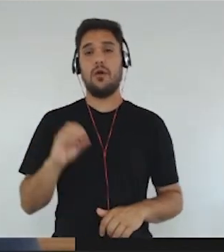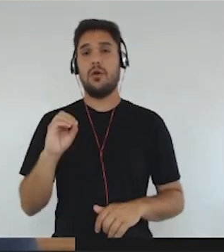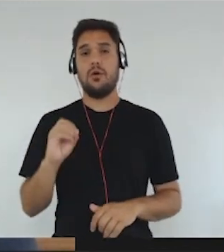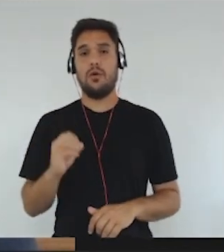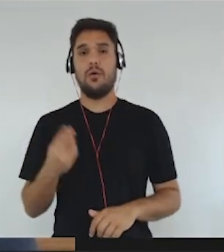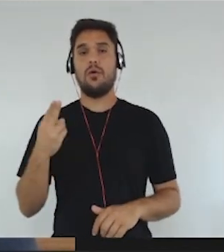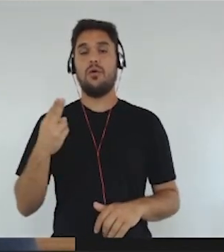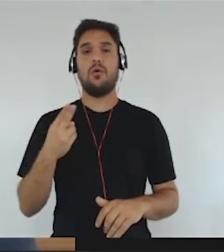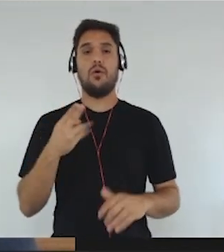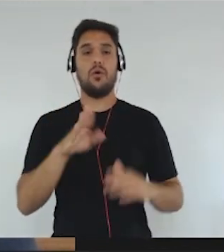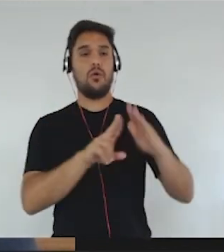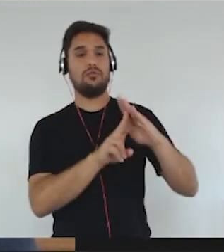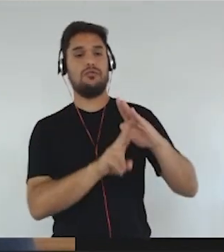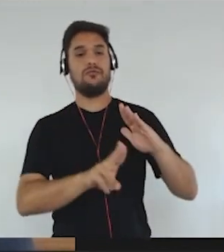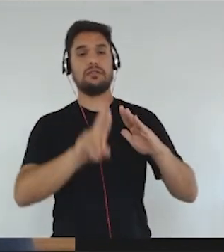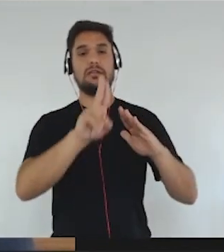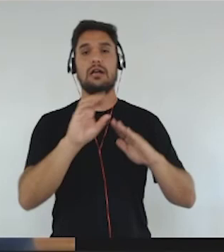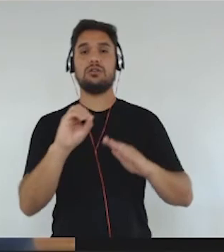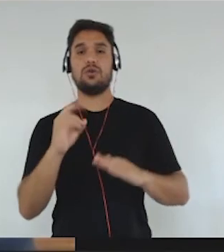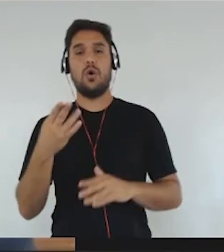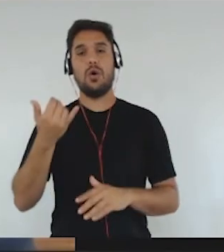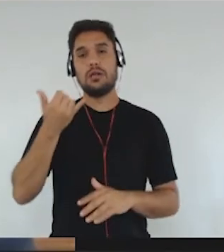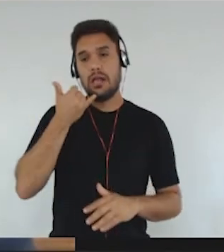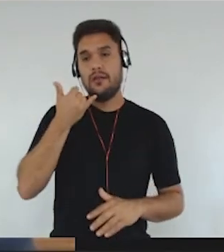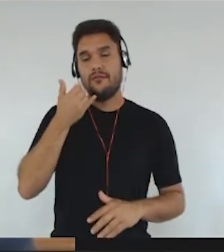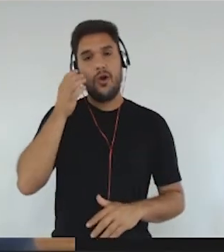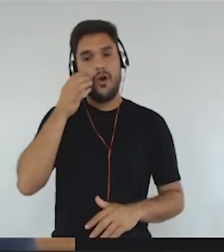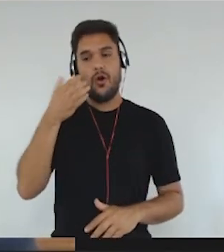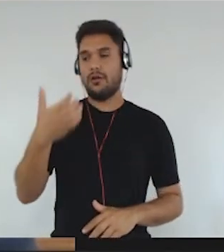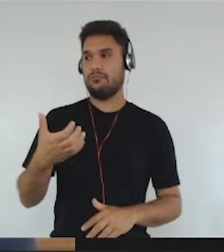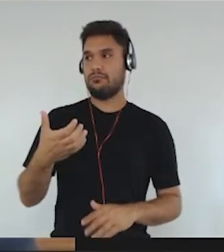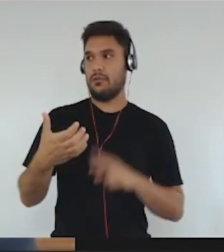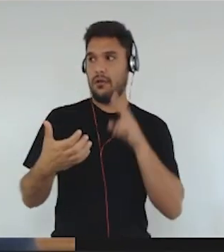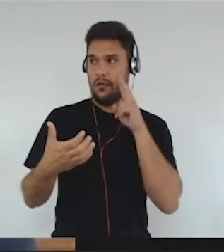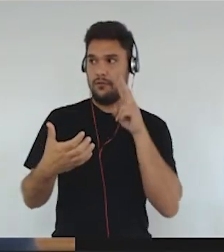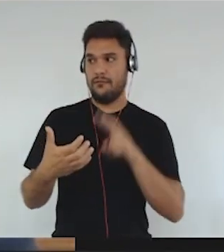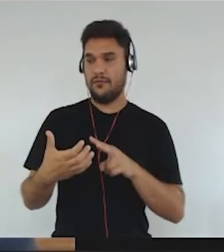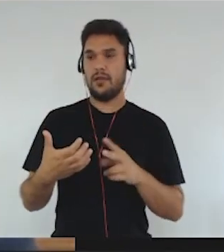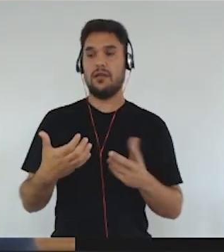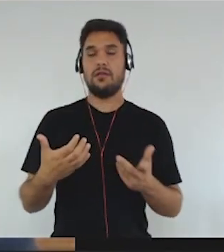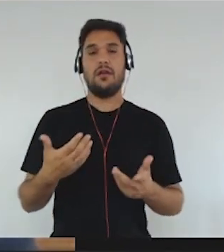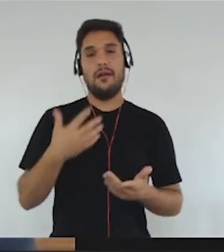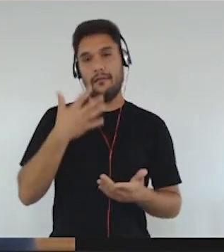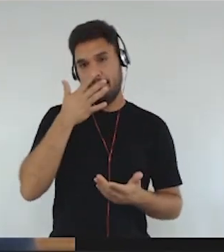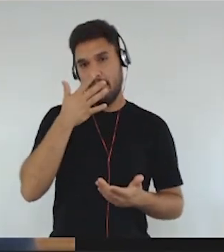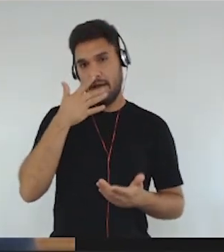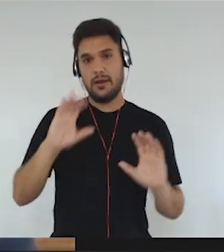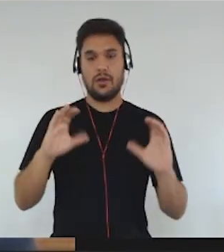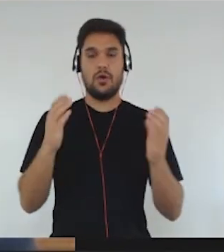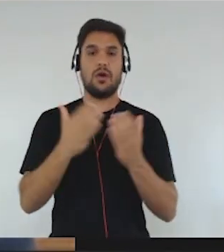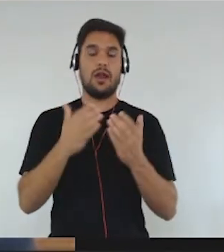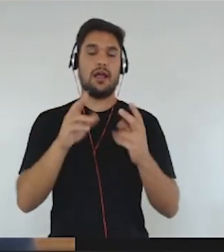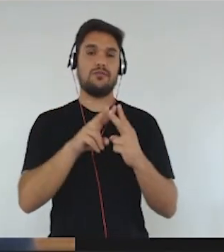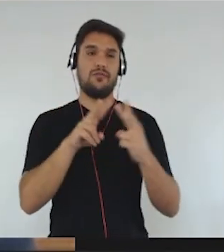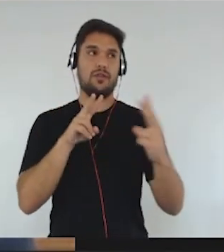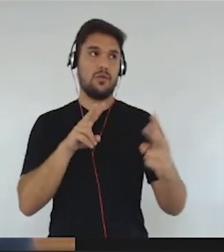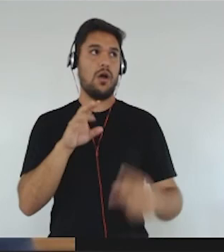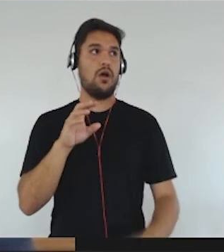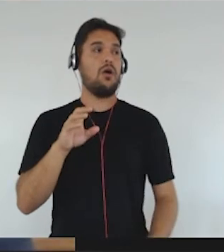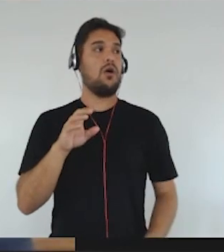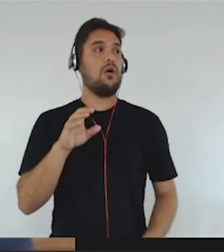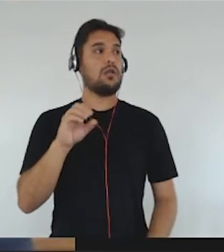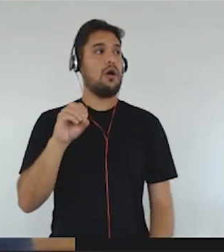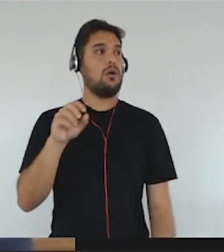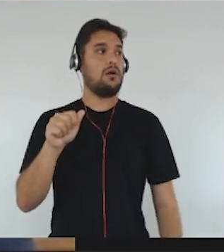ou nas universidades ou no seu telefone, assistindo esse nosso congresso virtual da Ordem